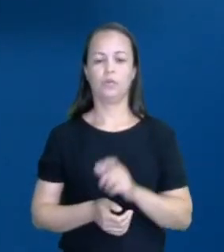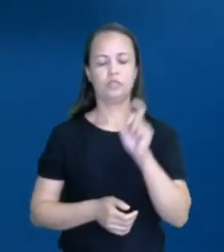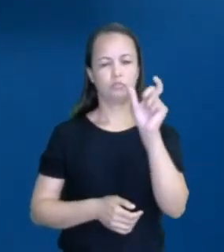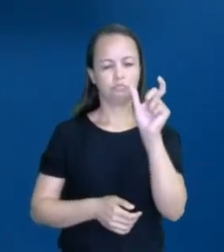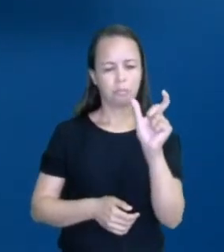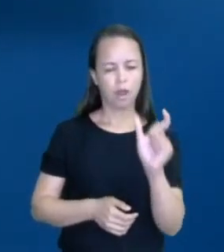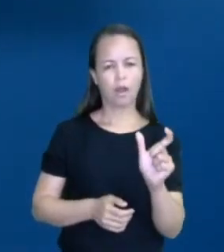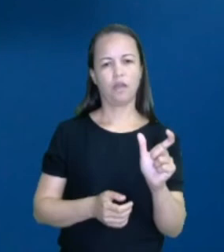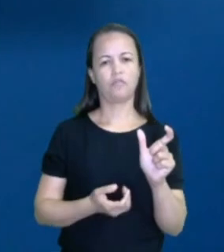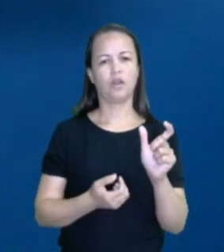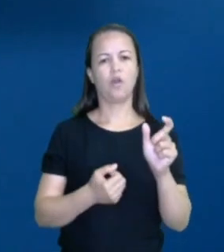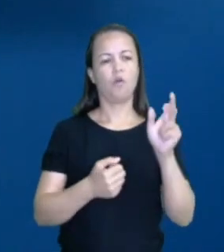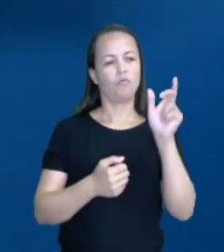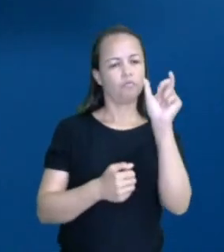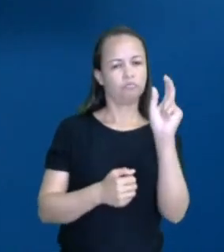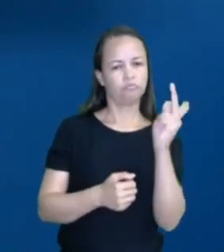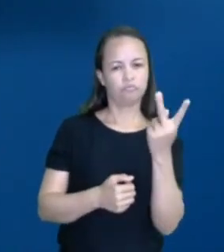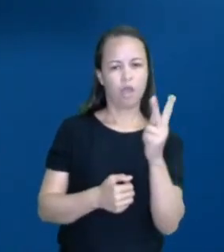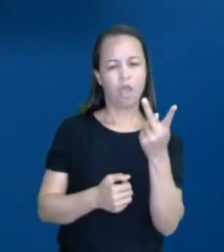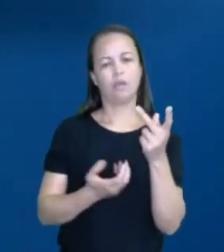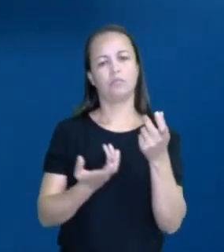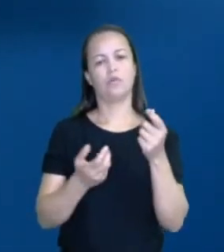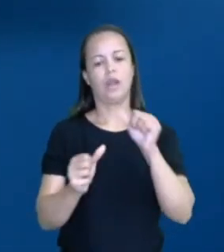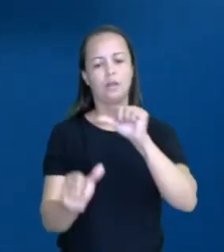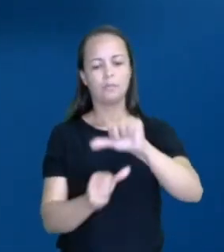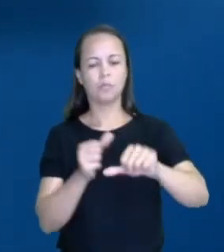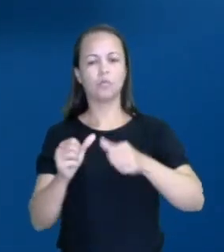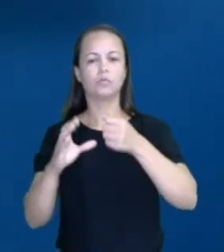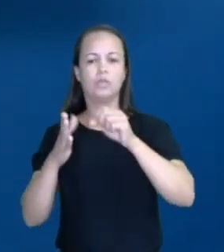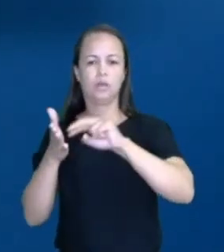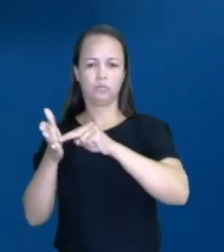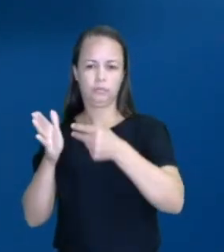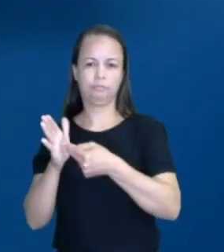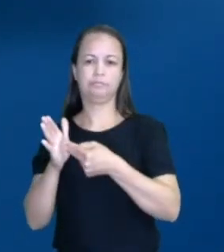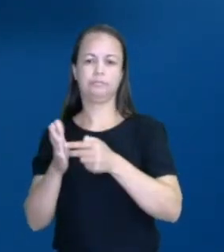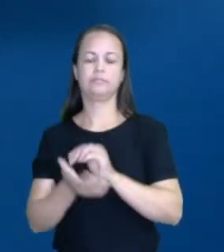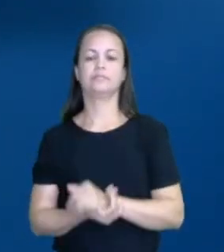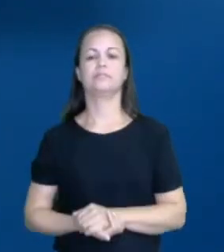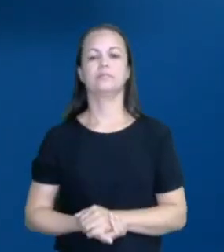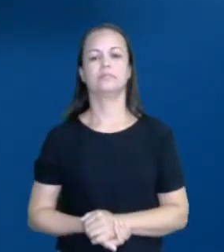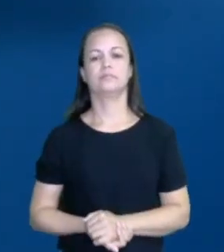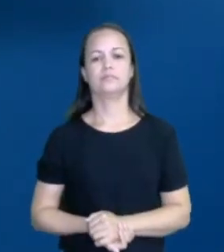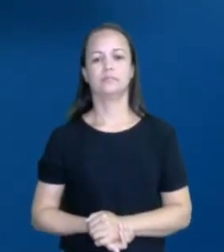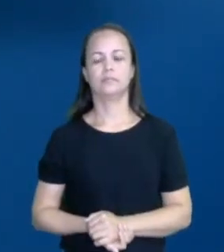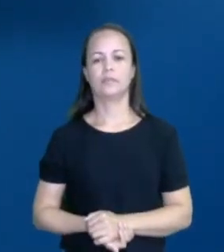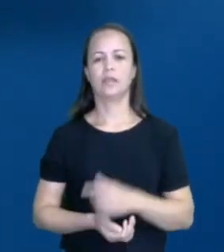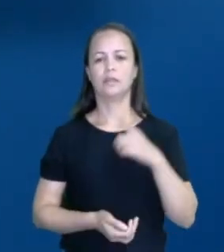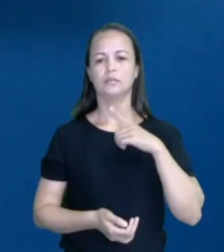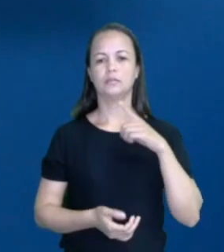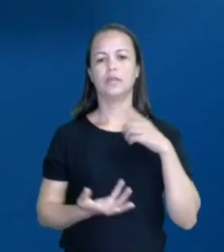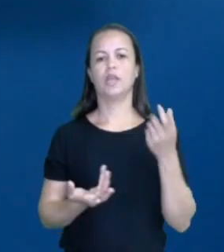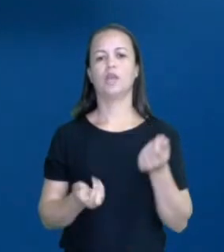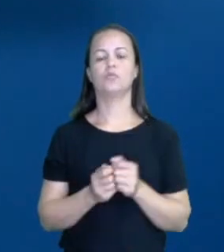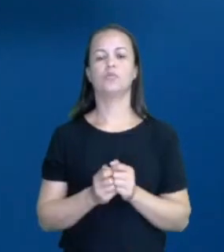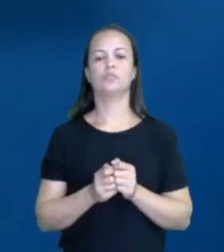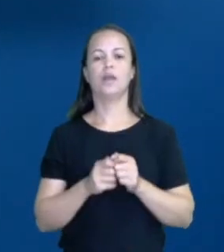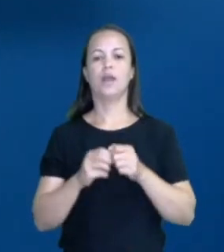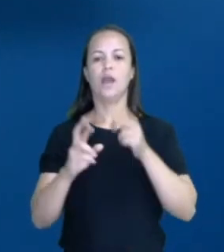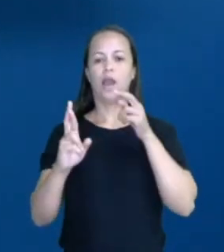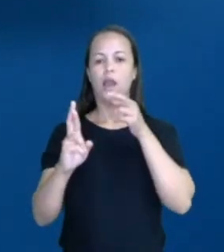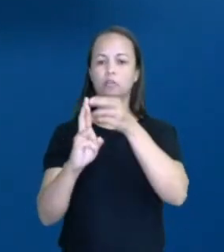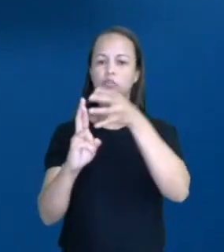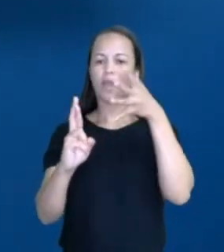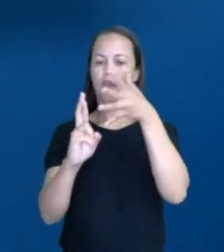gente usa um verbo ou outro, elas mudam de significado. Aqui nós temos as referências, né, do que a